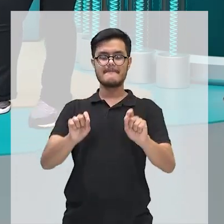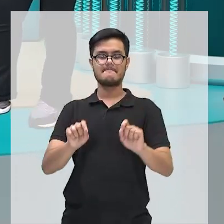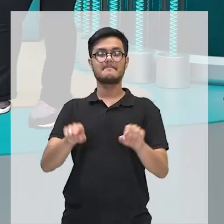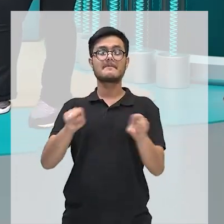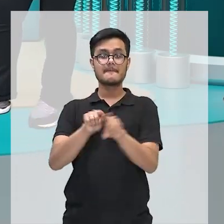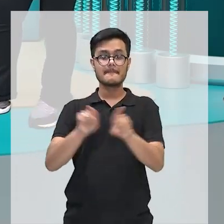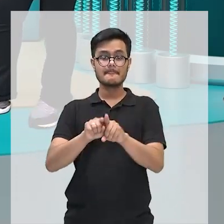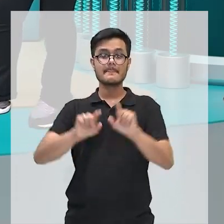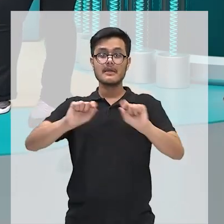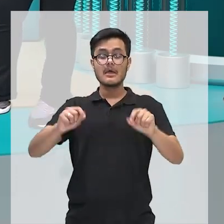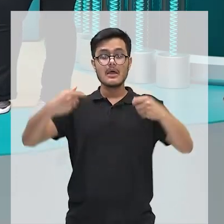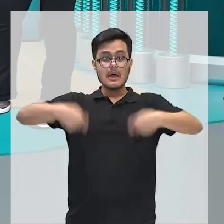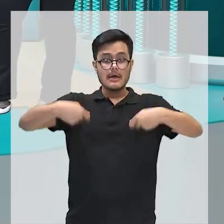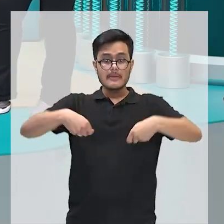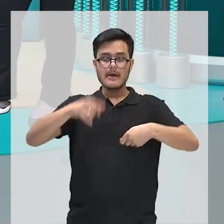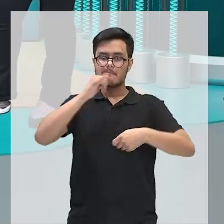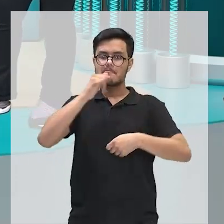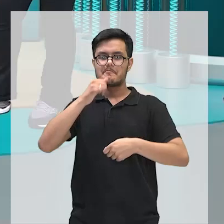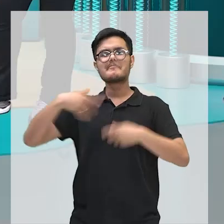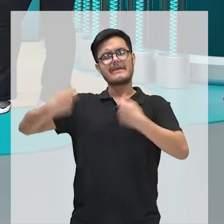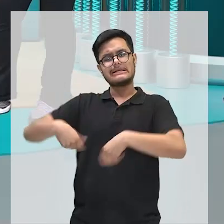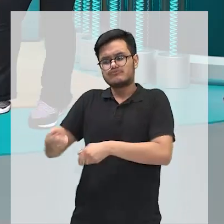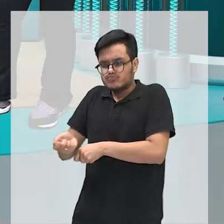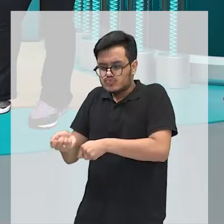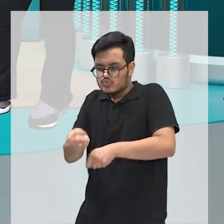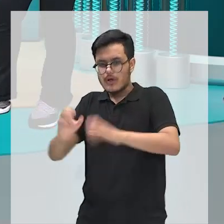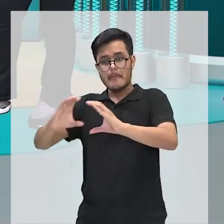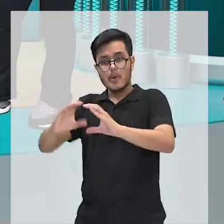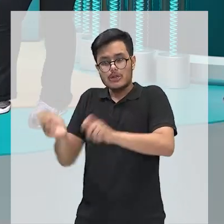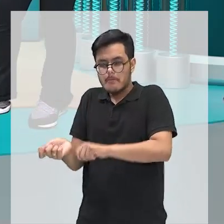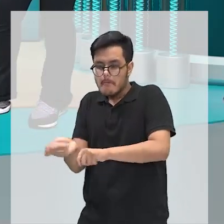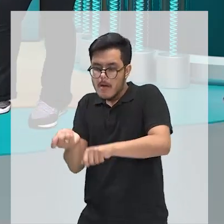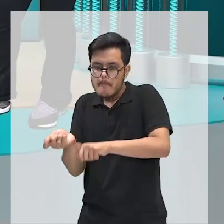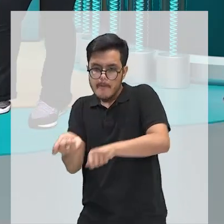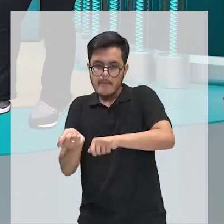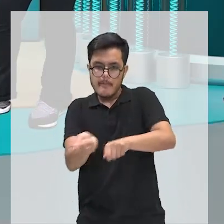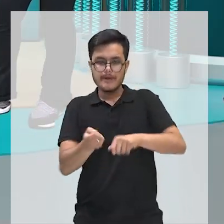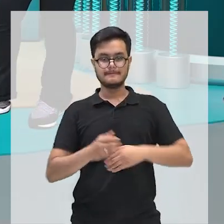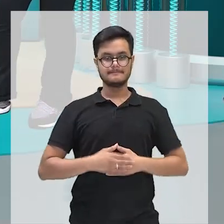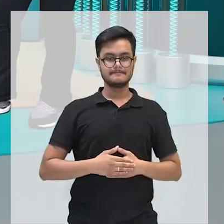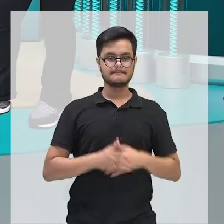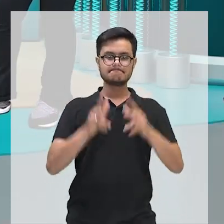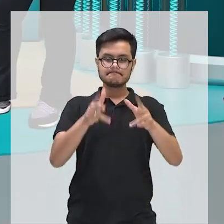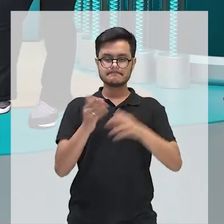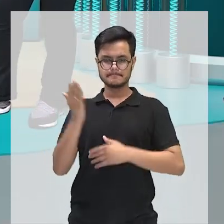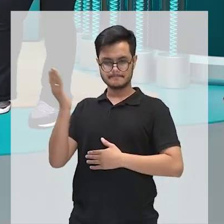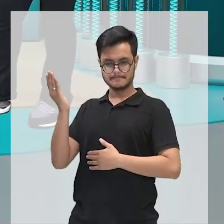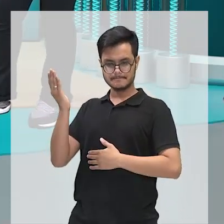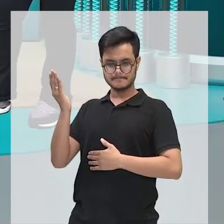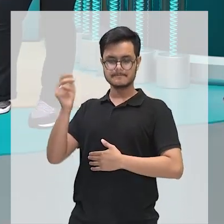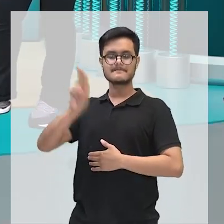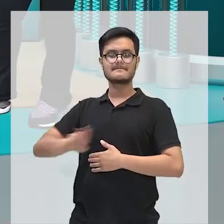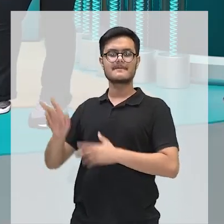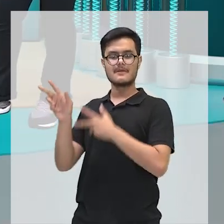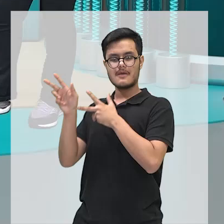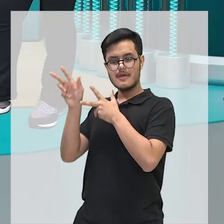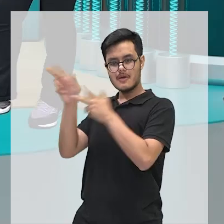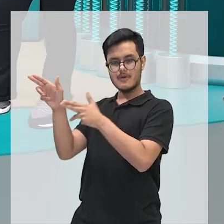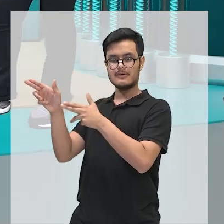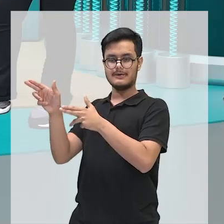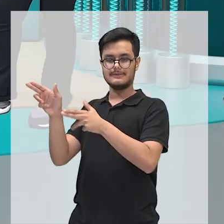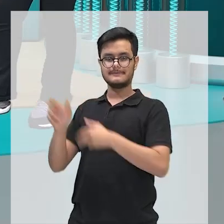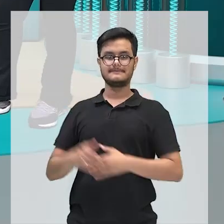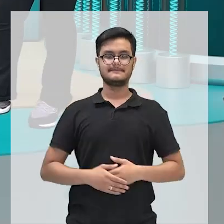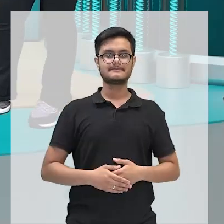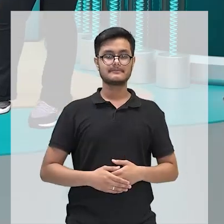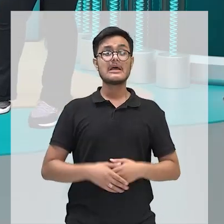tem que colocar a bola em contato com a parte plana do taco, como vocês estão vendo aí, tá? E sempre levando de um lado para